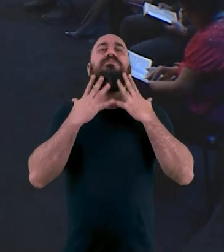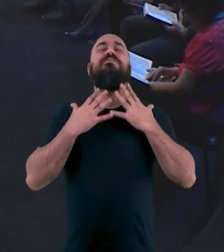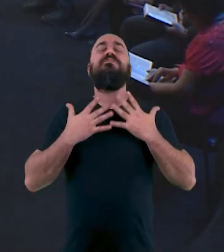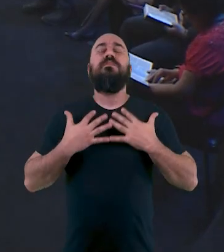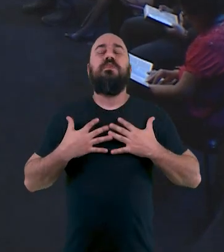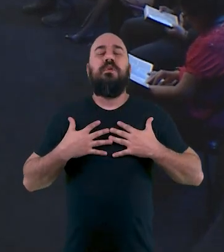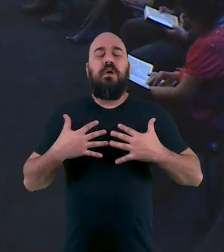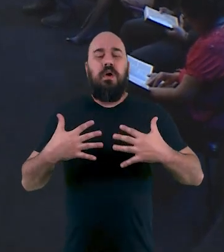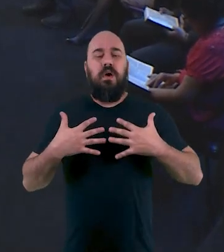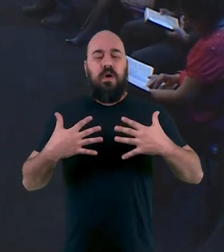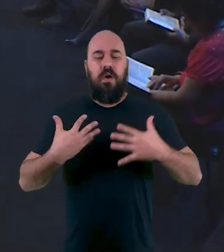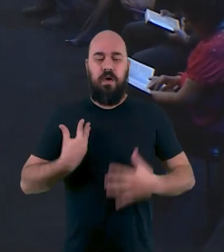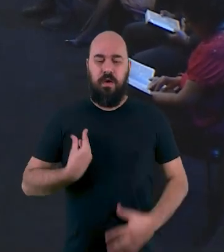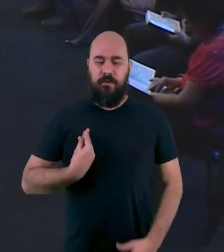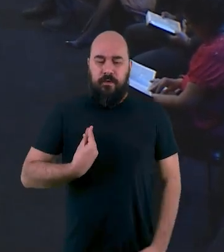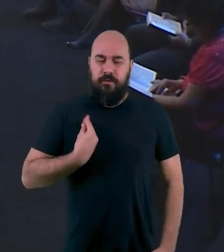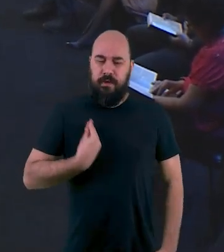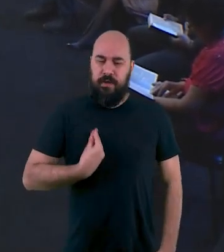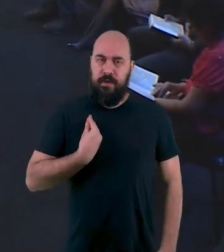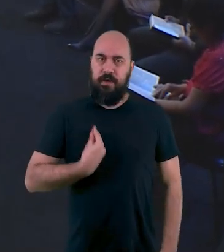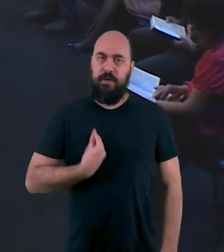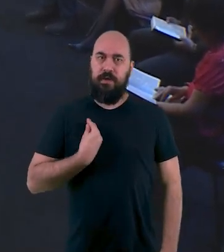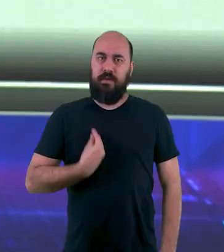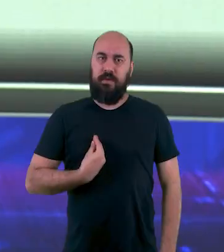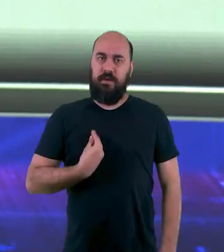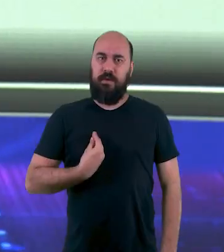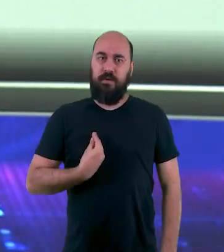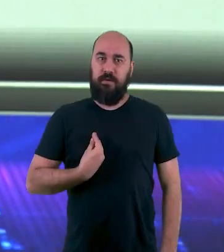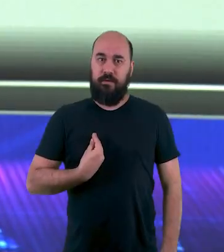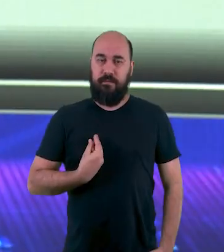alma vivente. Olha só,